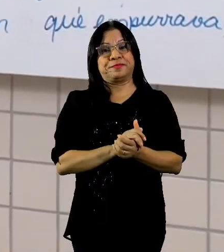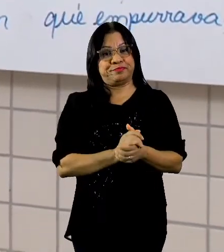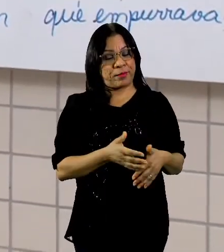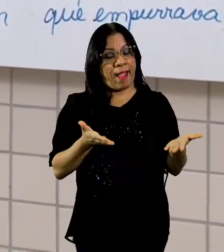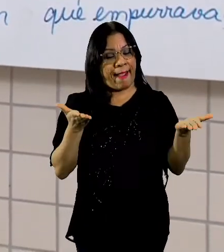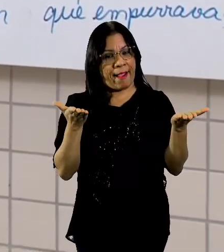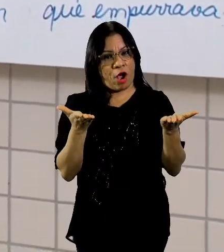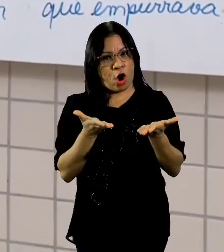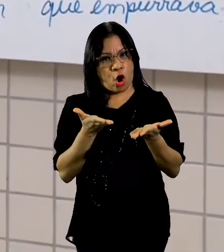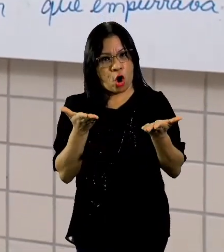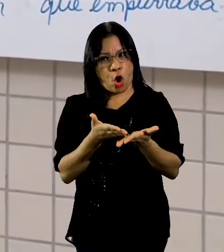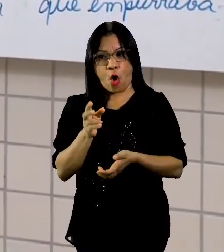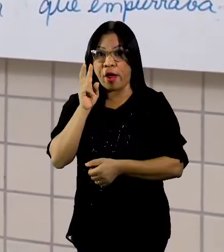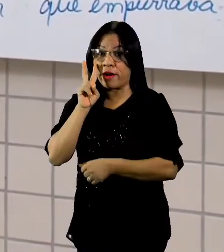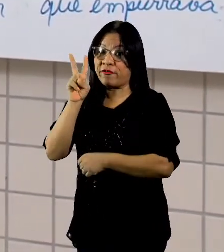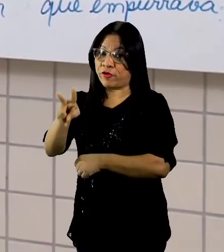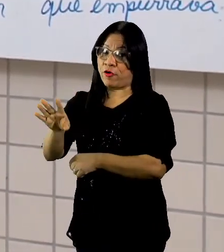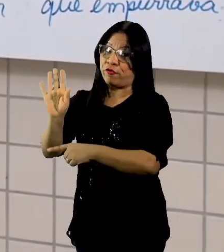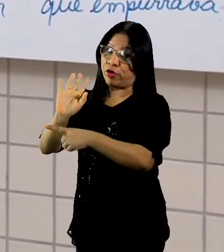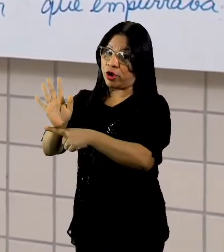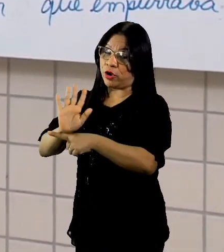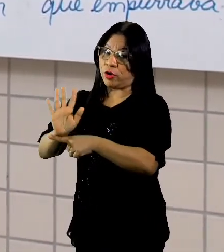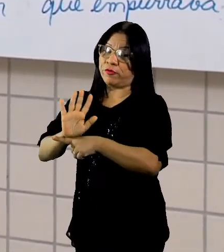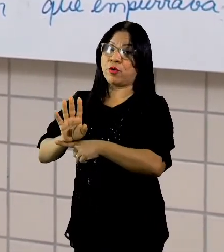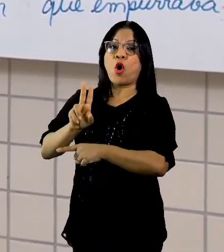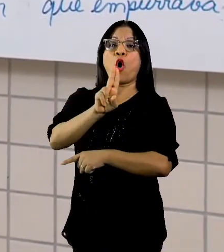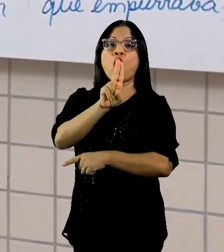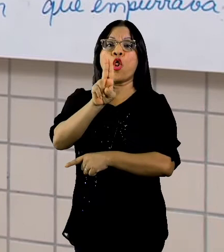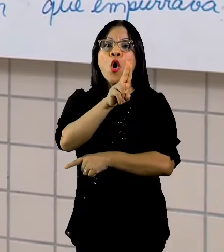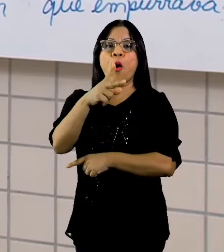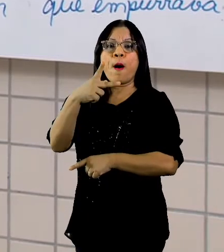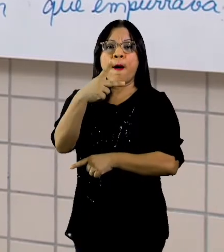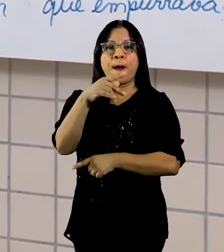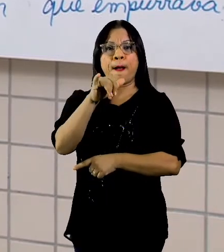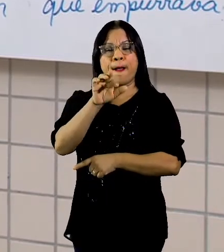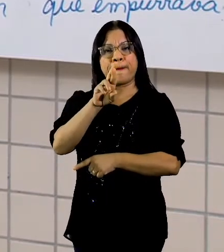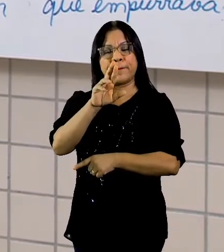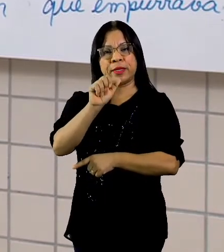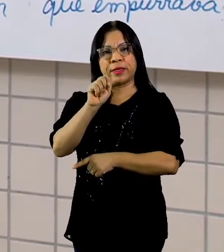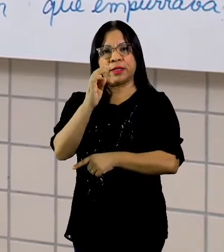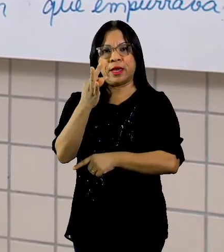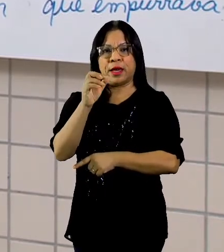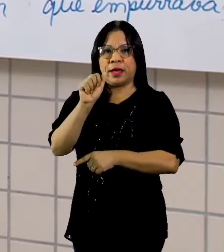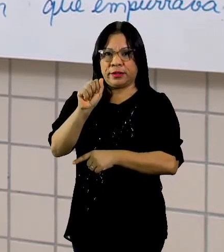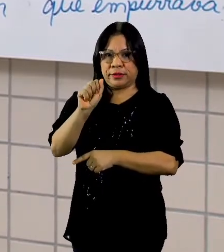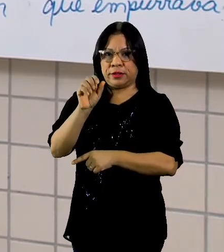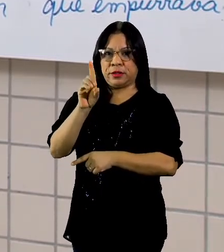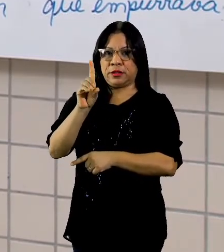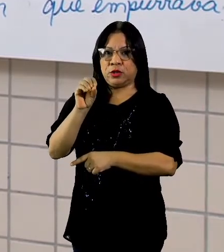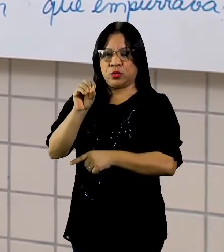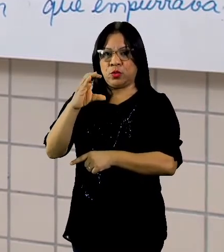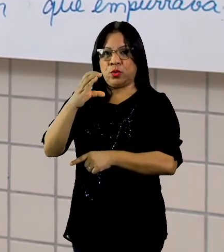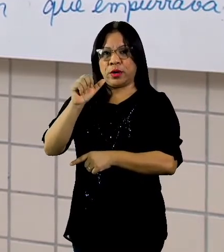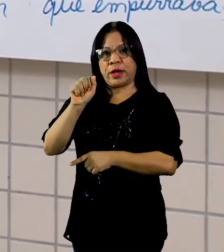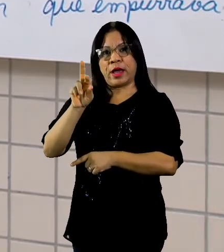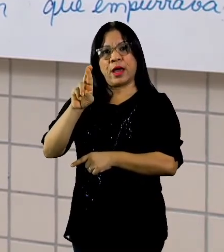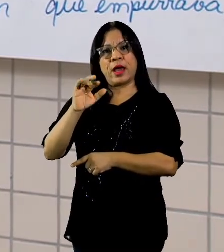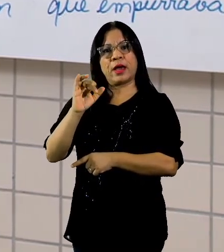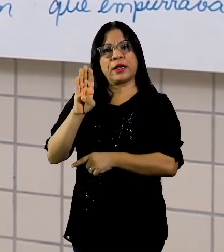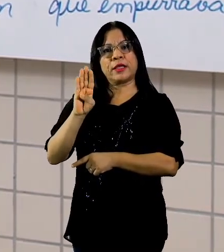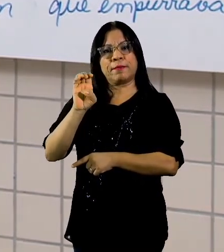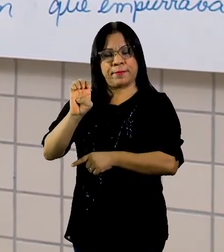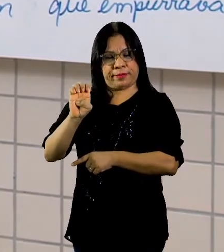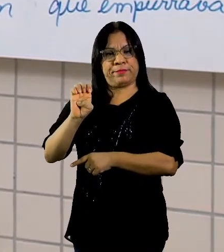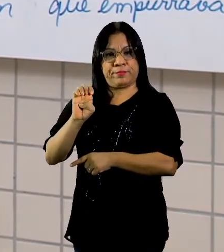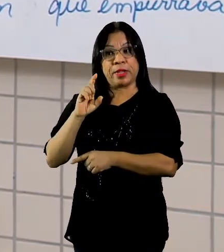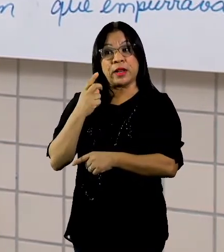vão assistir ao filme Piratas do Caribe e fazer uma comparação do enredo,